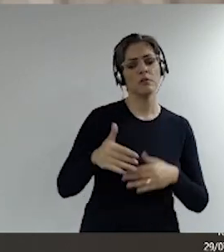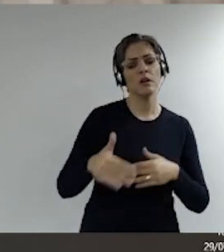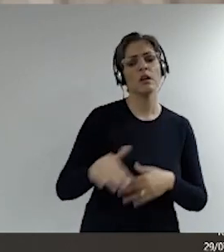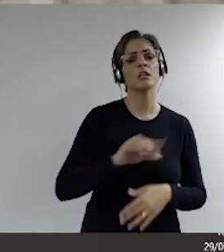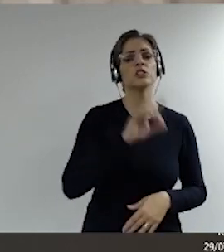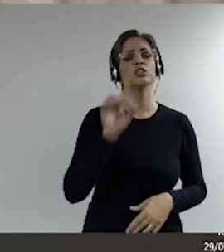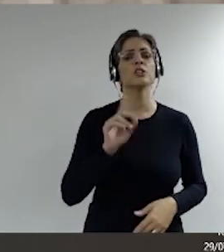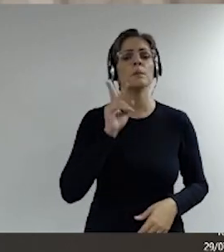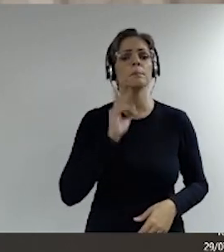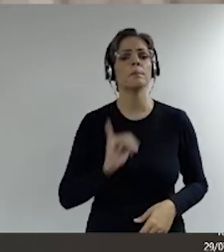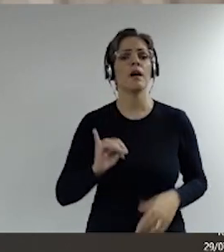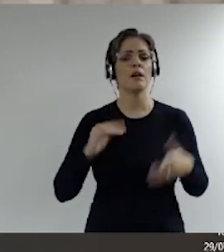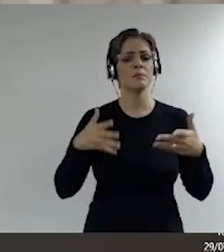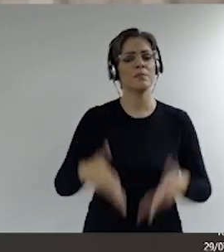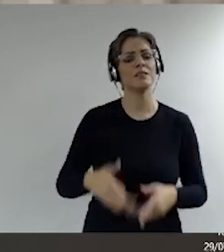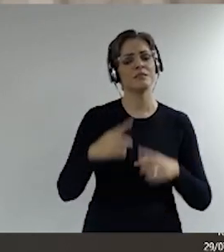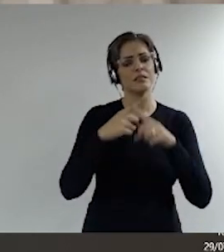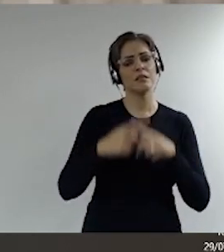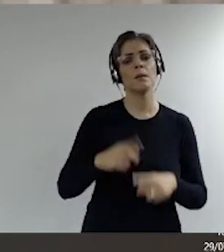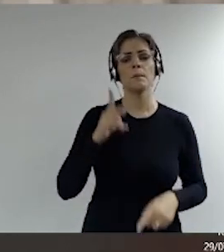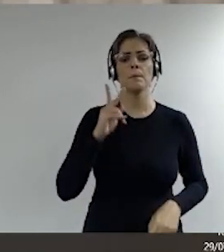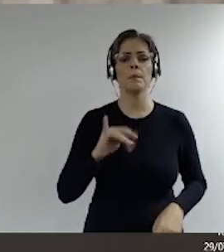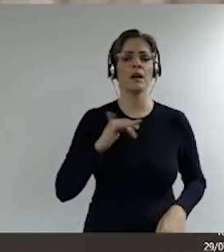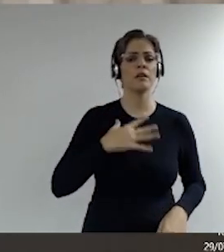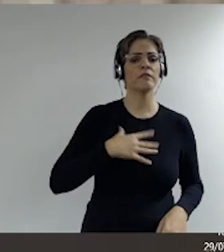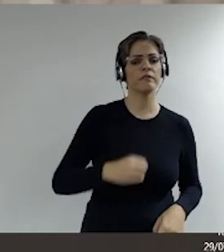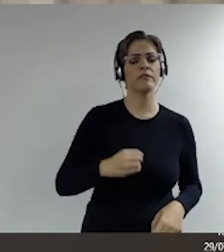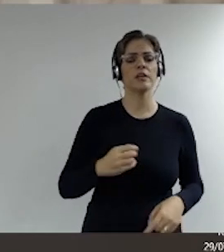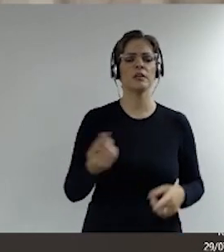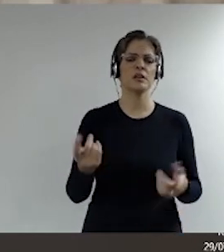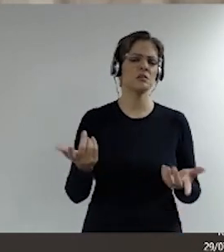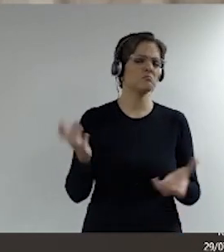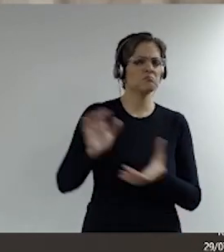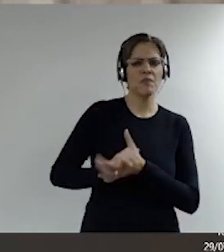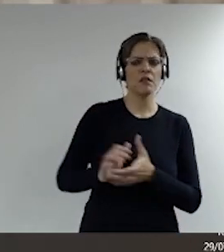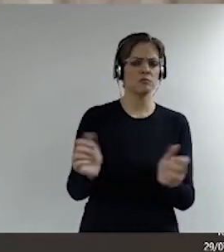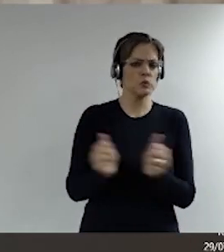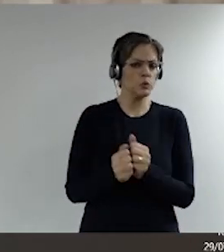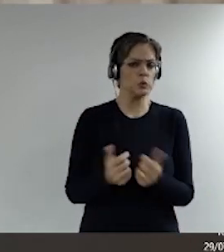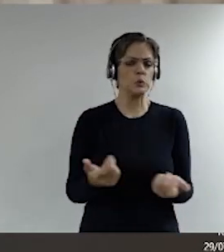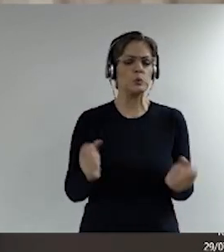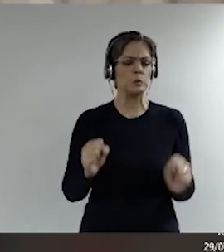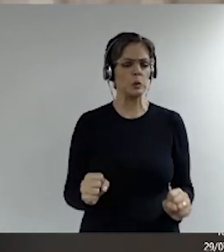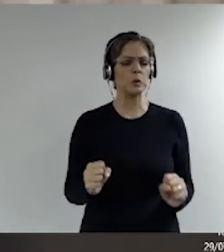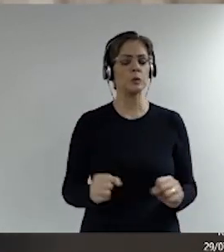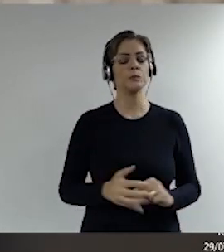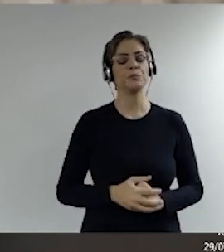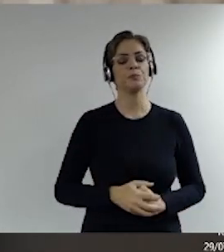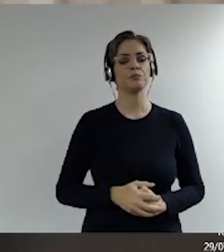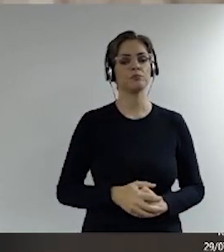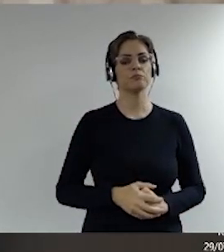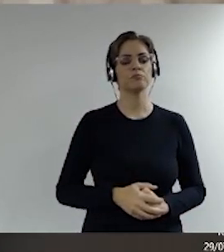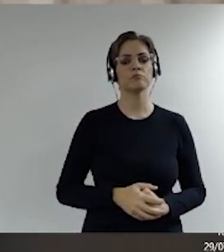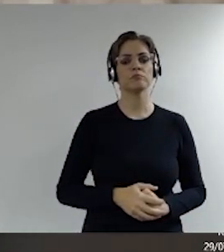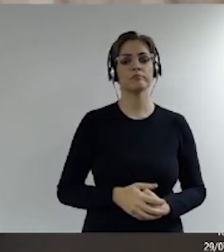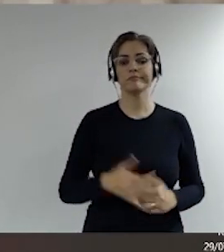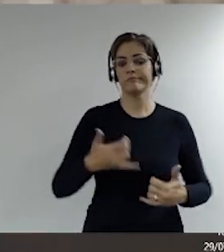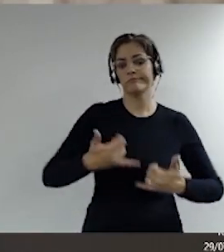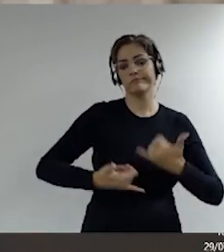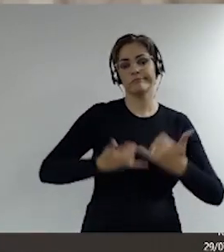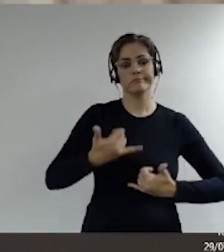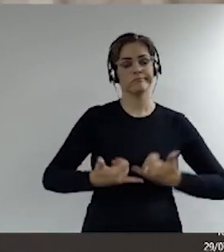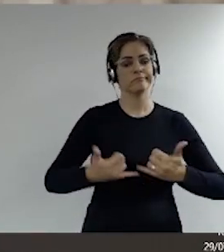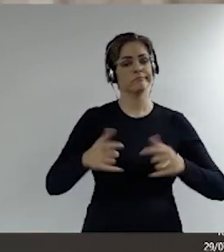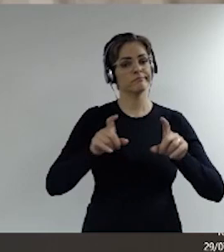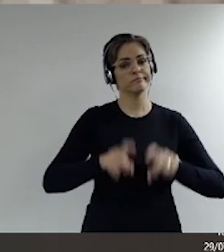Dia dos Pais para envolver a família, o pai, os filhos e cônjuges para poderem participar. Nós criando meios eletrônicos